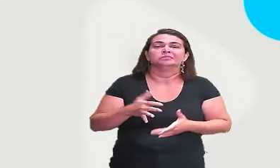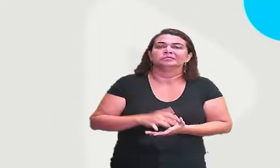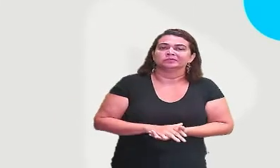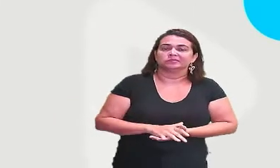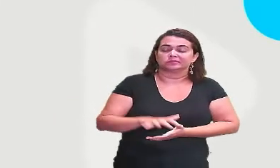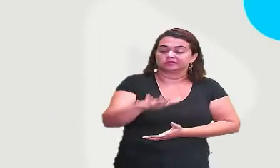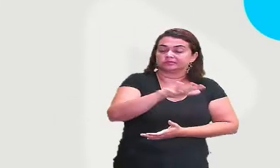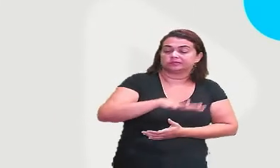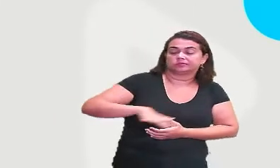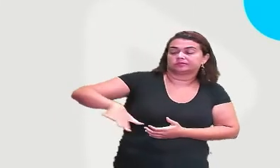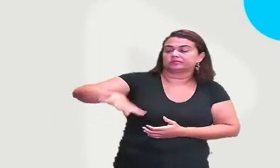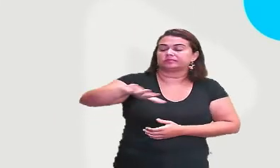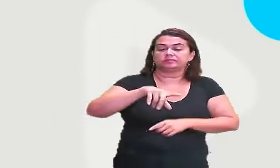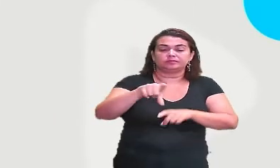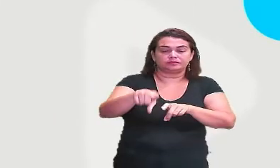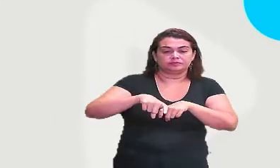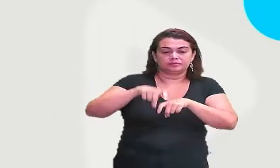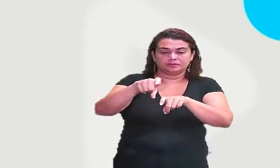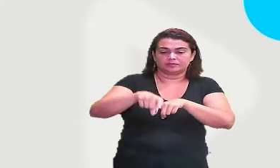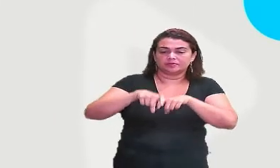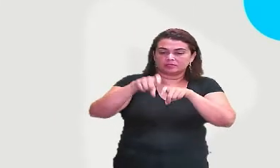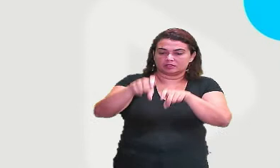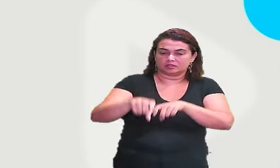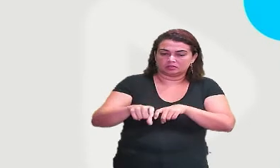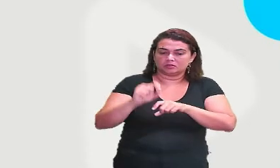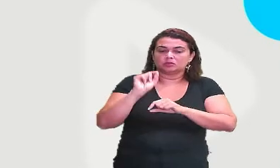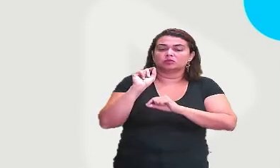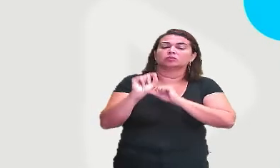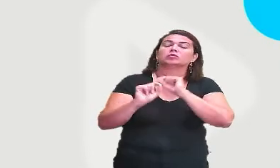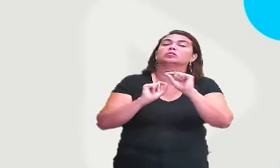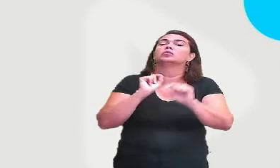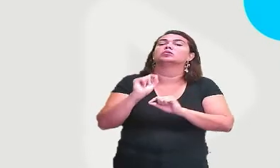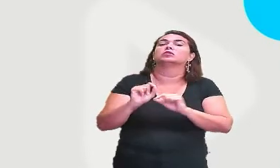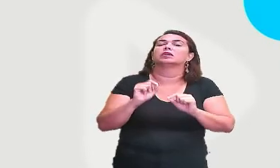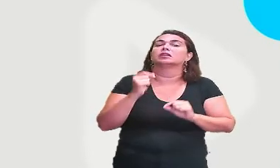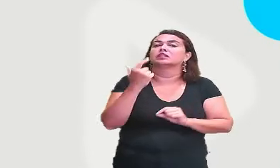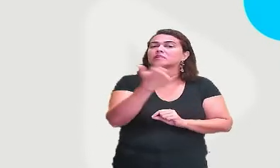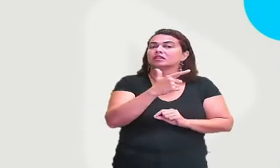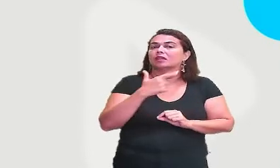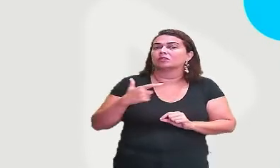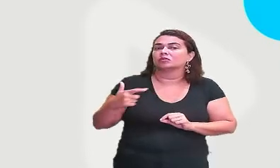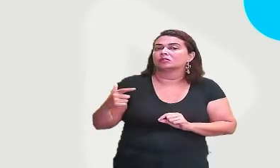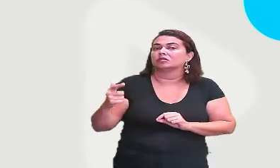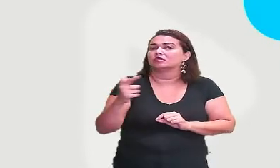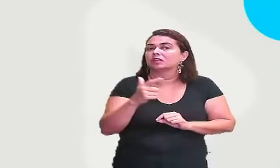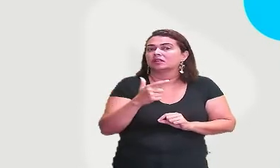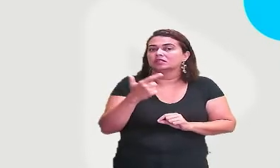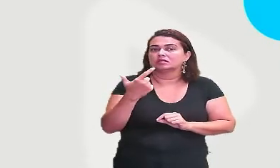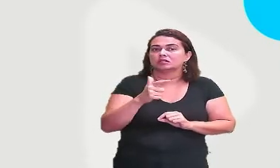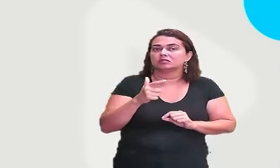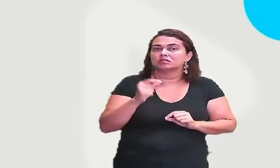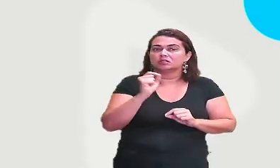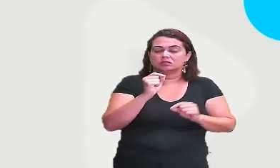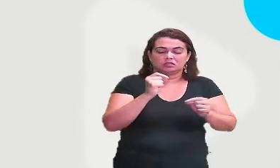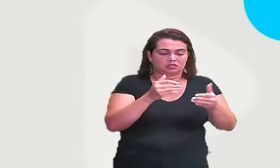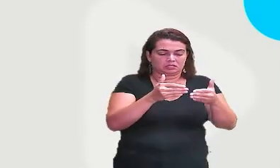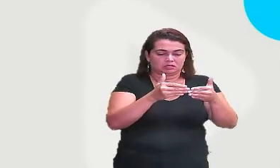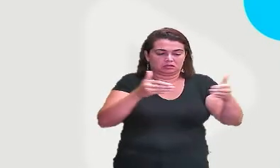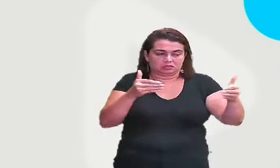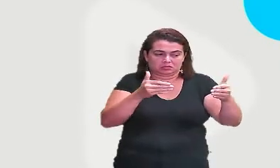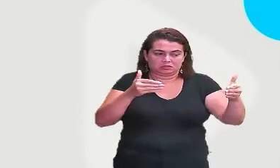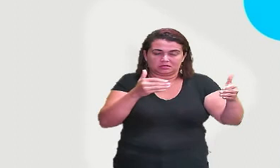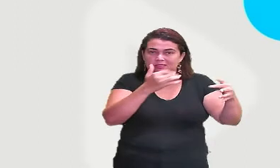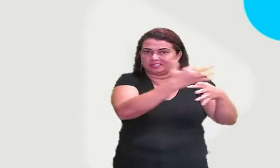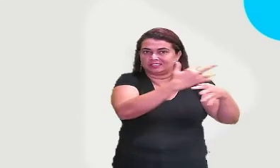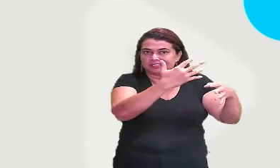rural. Considerada a região que não integra o perímetro urbano. A zona rural